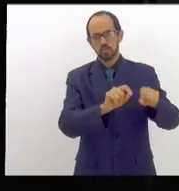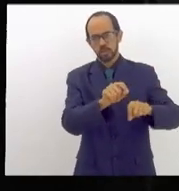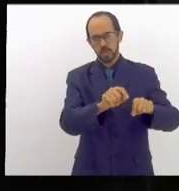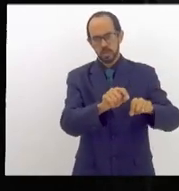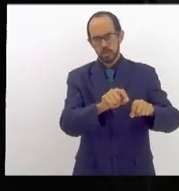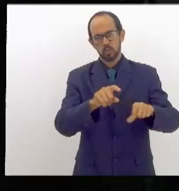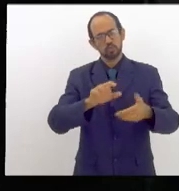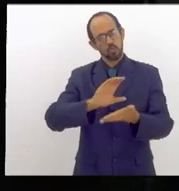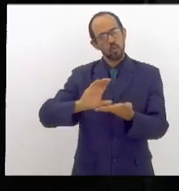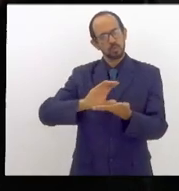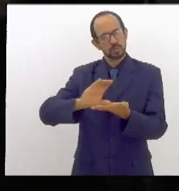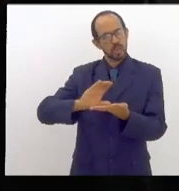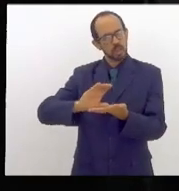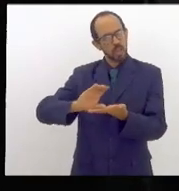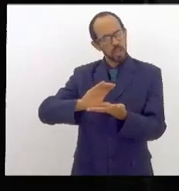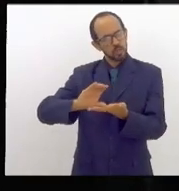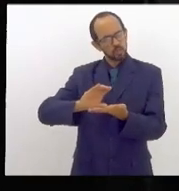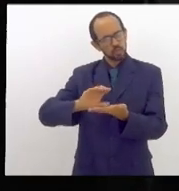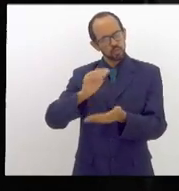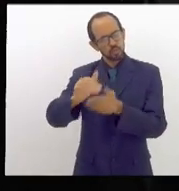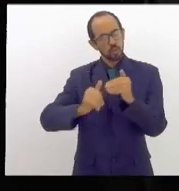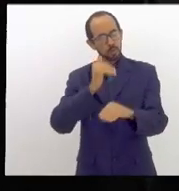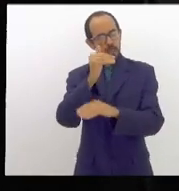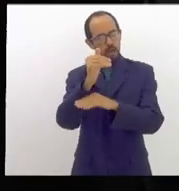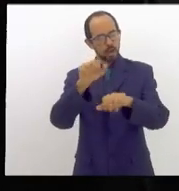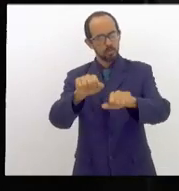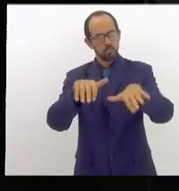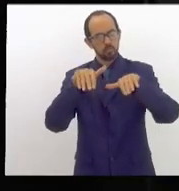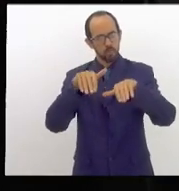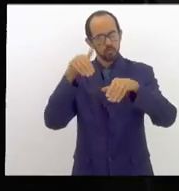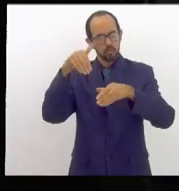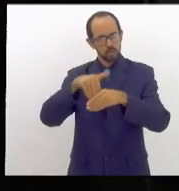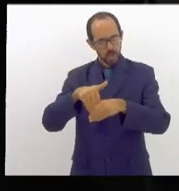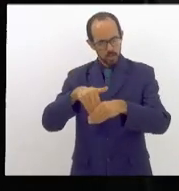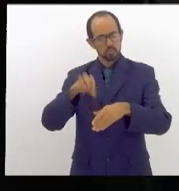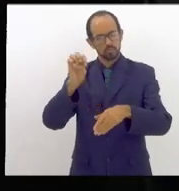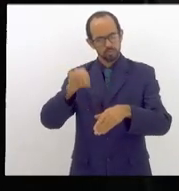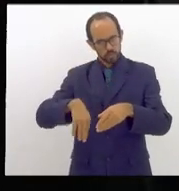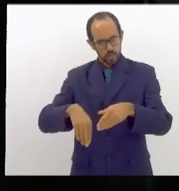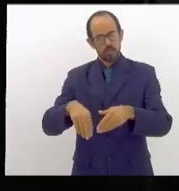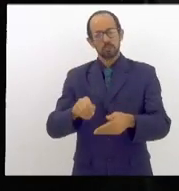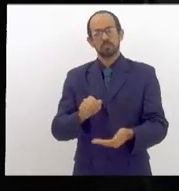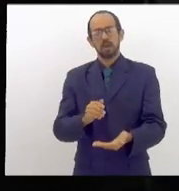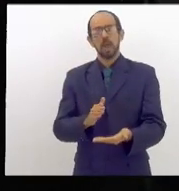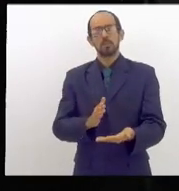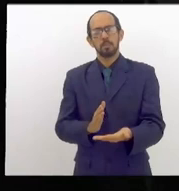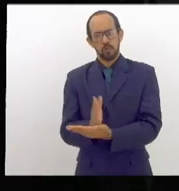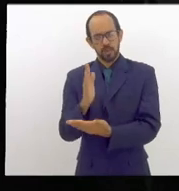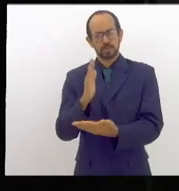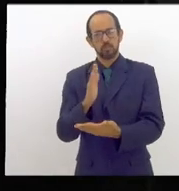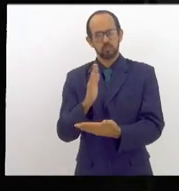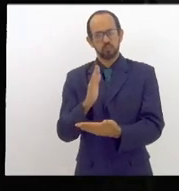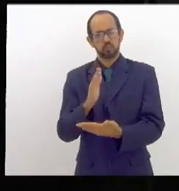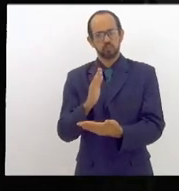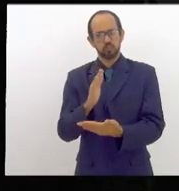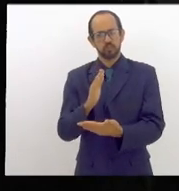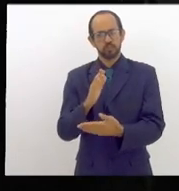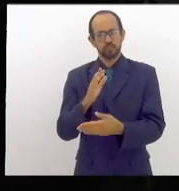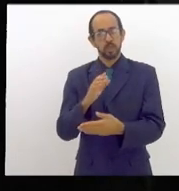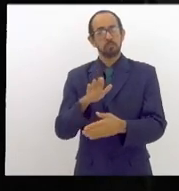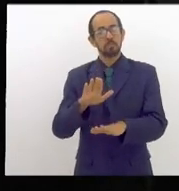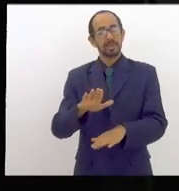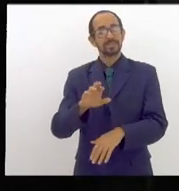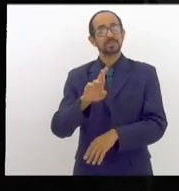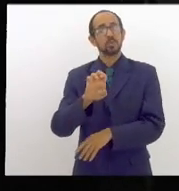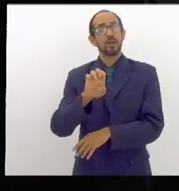de conselheiras né de forma Soberana em plenário votaram pela pelo parecer prévio eh pela aprovação das contas com